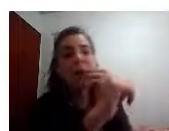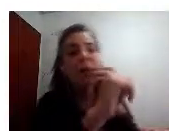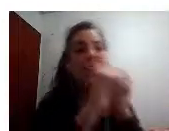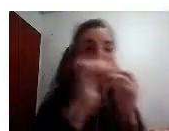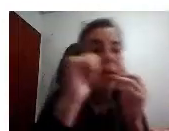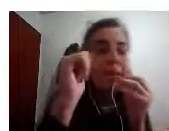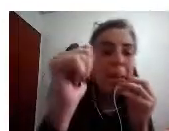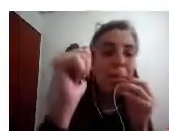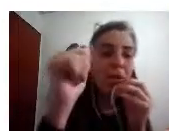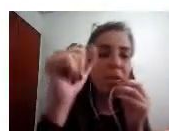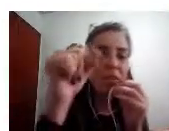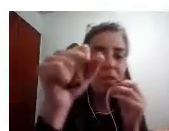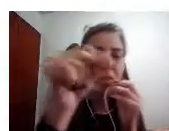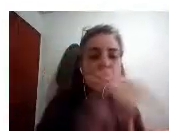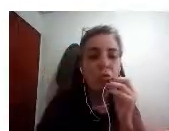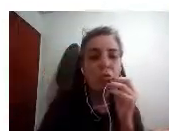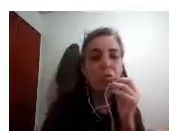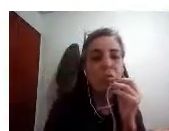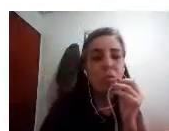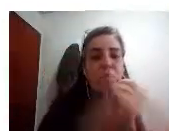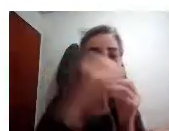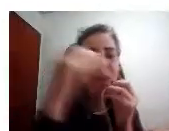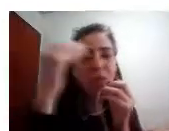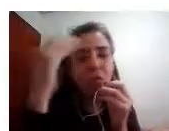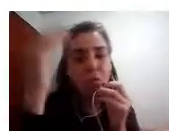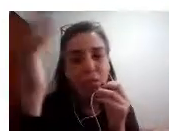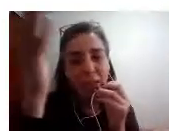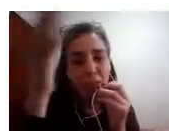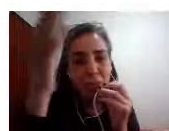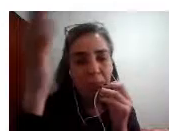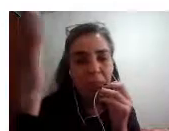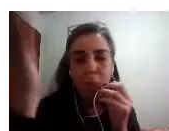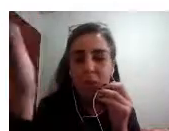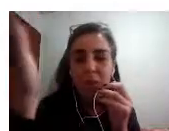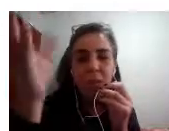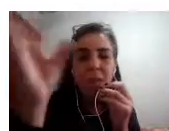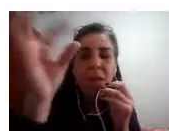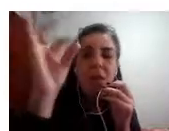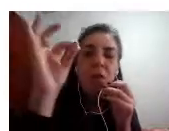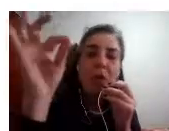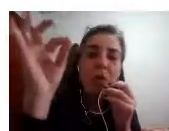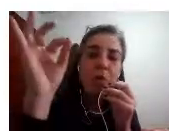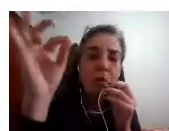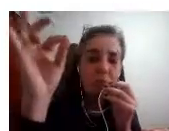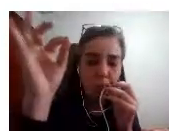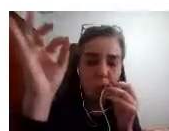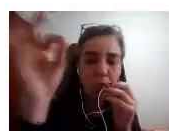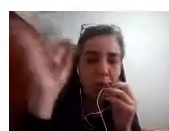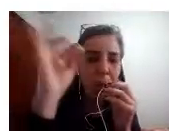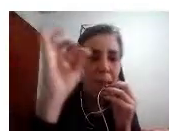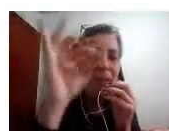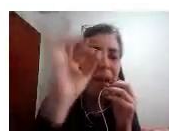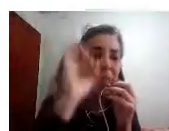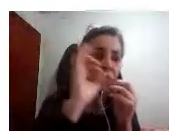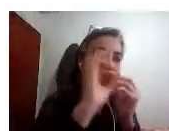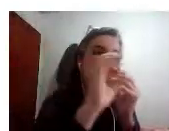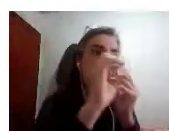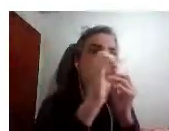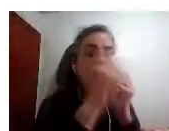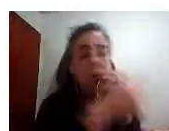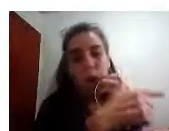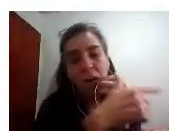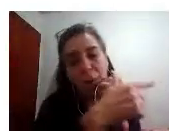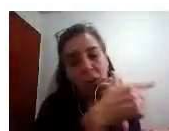né? O que é importante dentro do resumo? Você buscar os conceitos mais importantes e quais foram os pontos fundamentais do